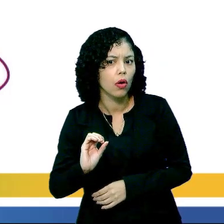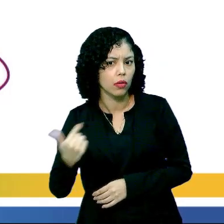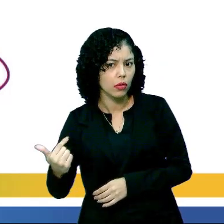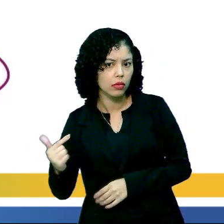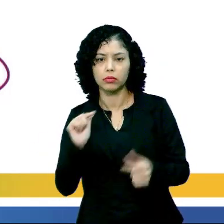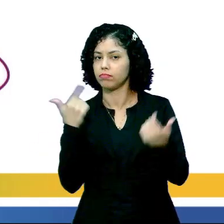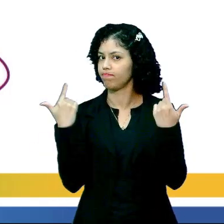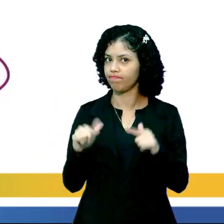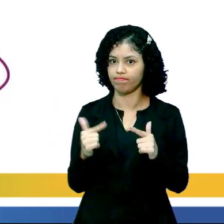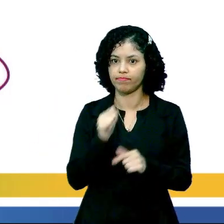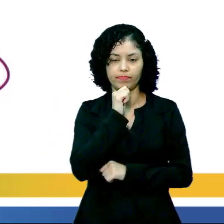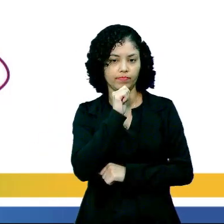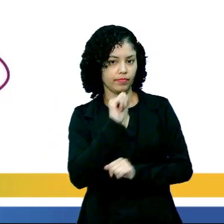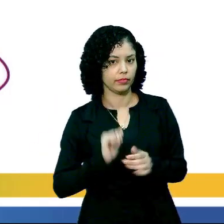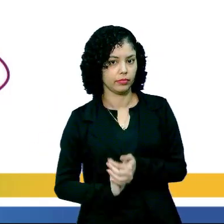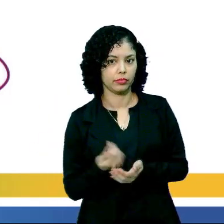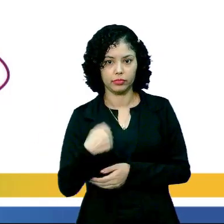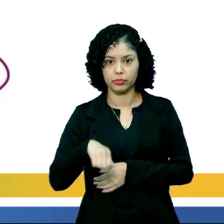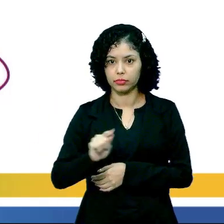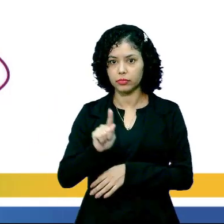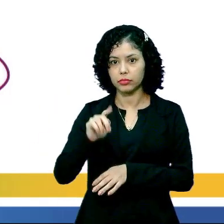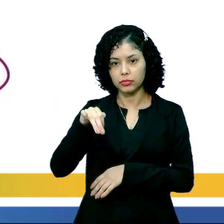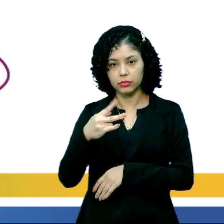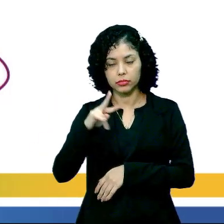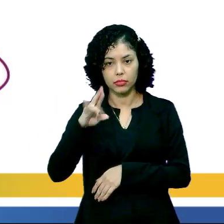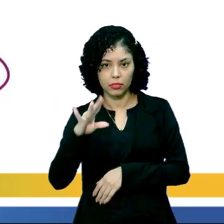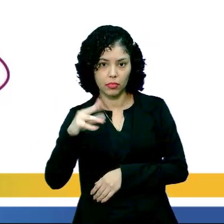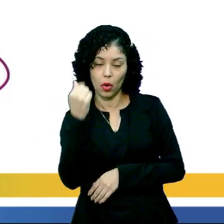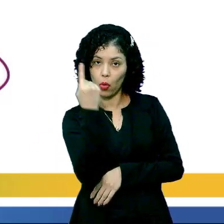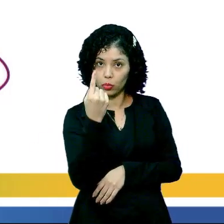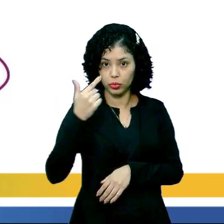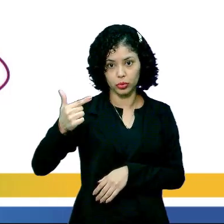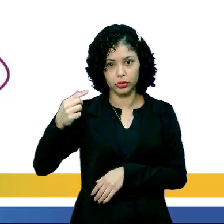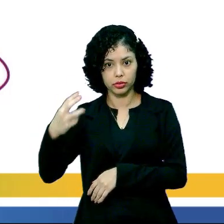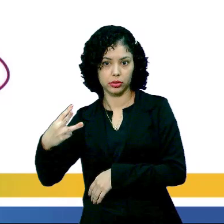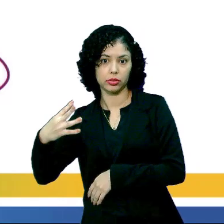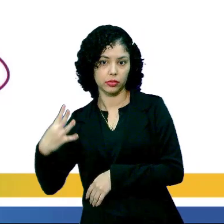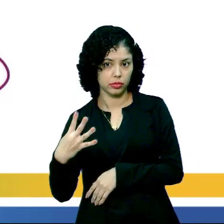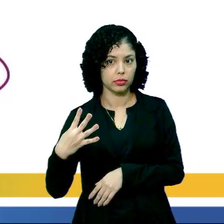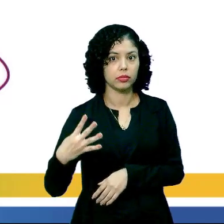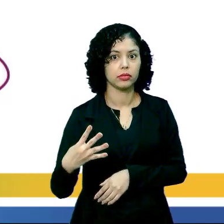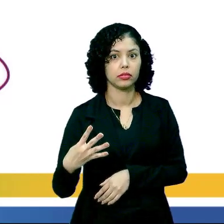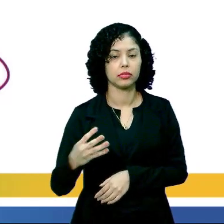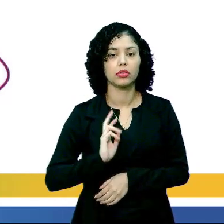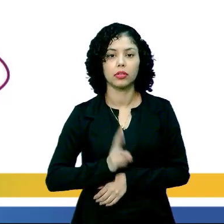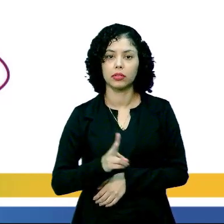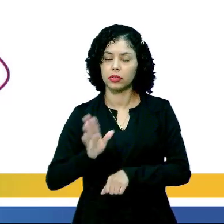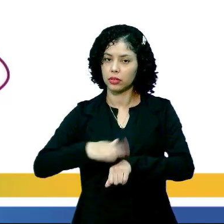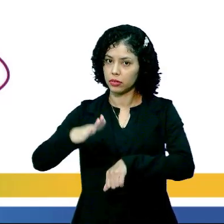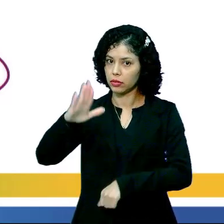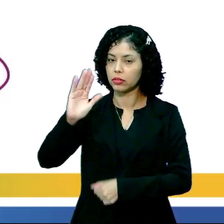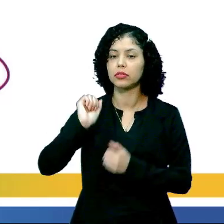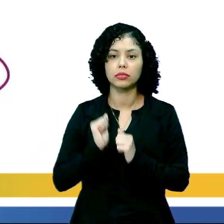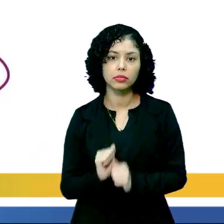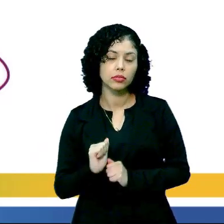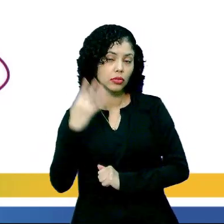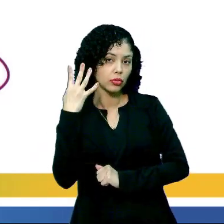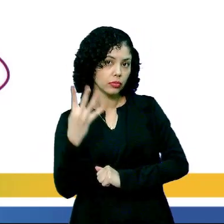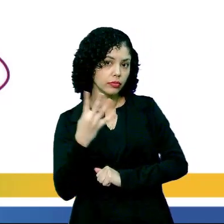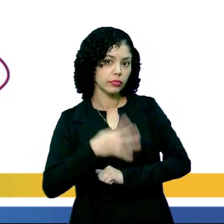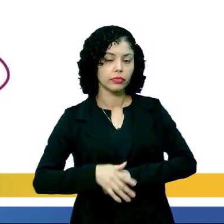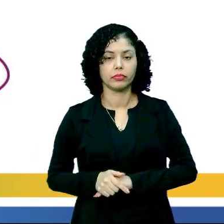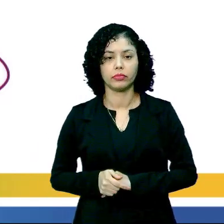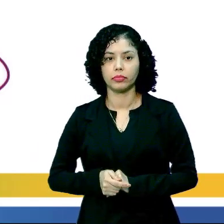não tem oxigênio é um hidrato tem um hidrogênio dois três quatro e aí no máximo que pode ter são quatro